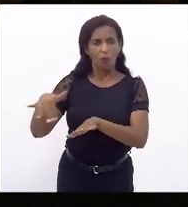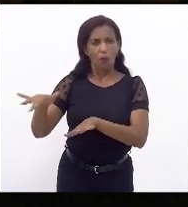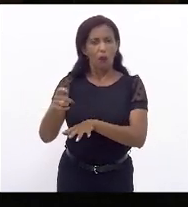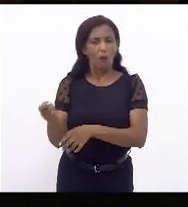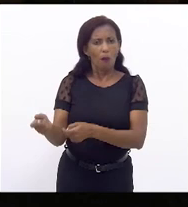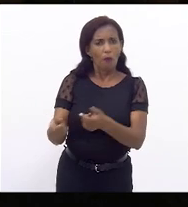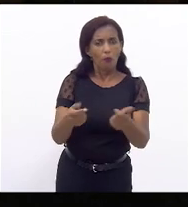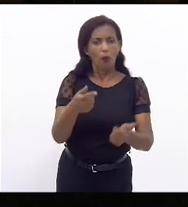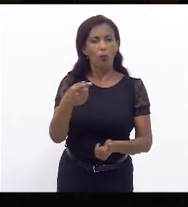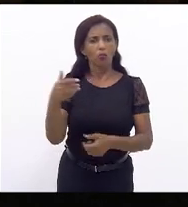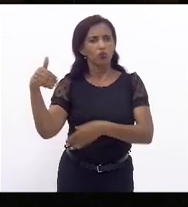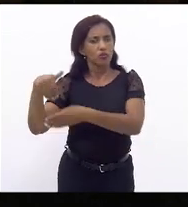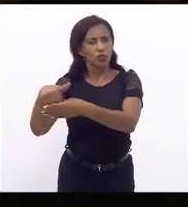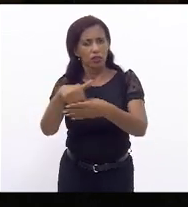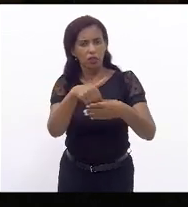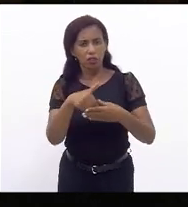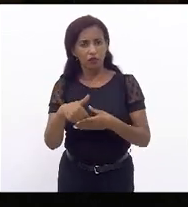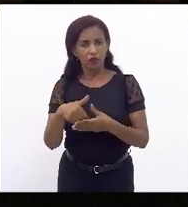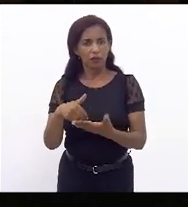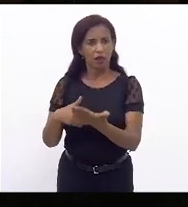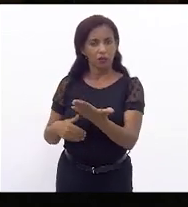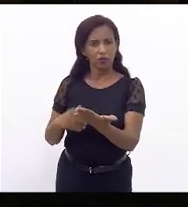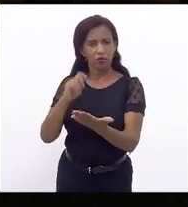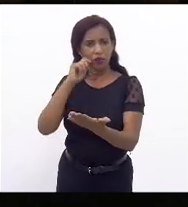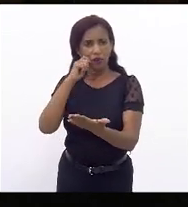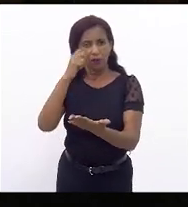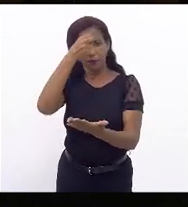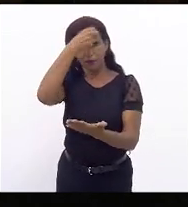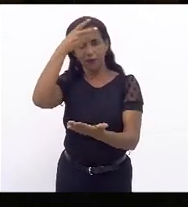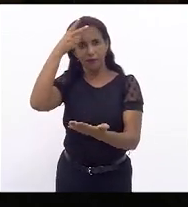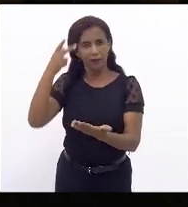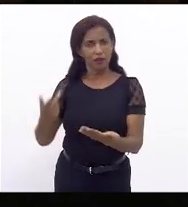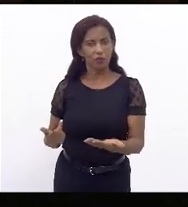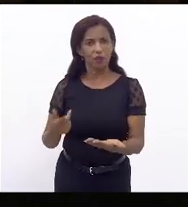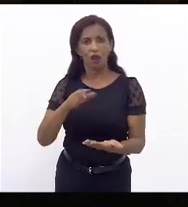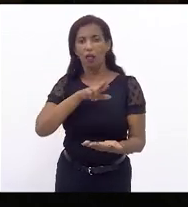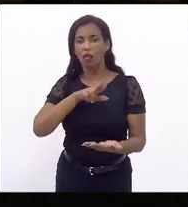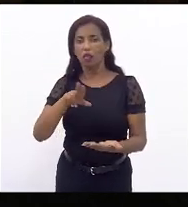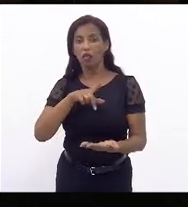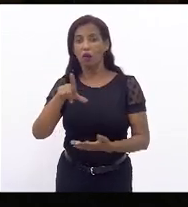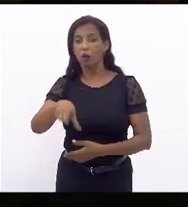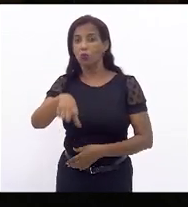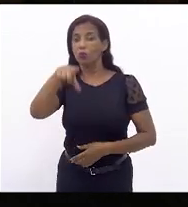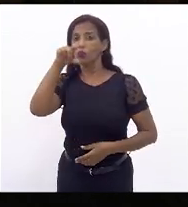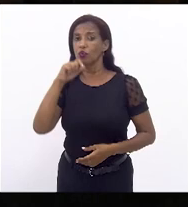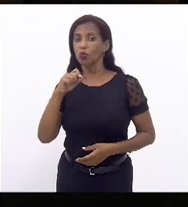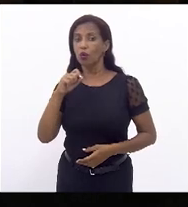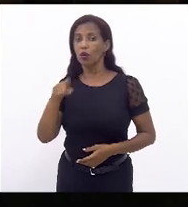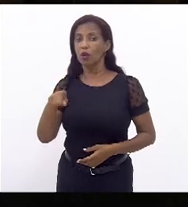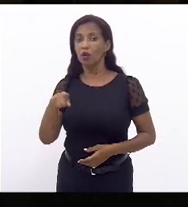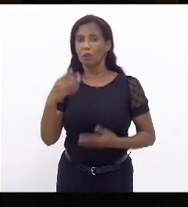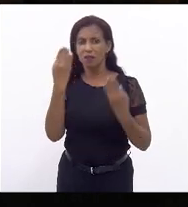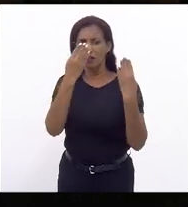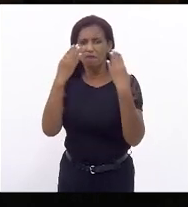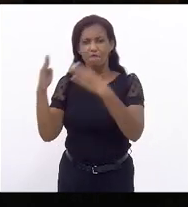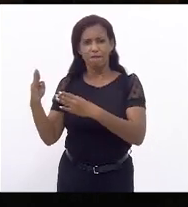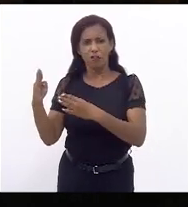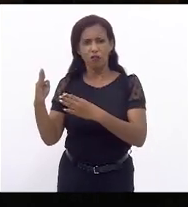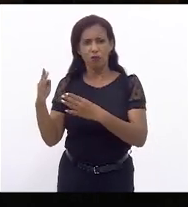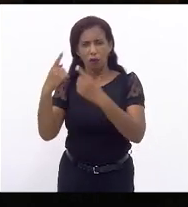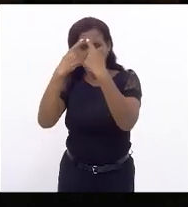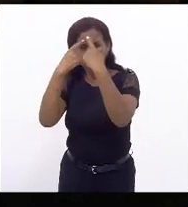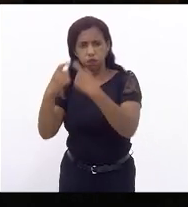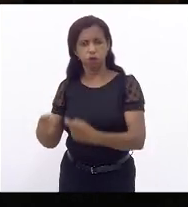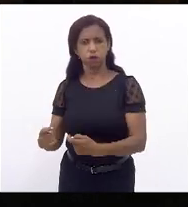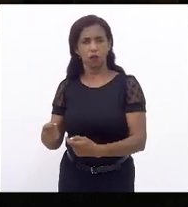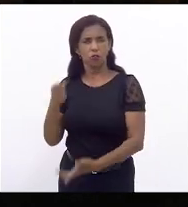os poucos que votaram no senhor Eduardo Paes, não o elegeram para serem vítimas de tirania,